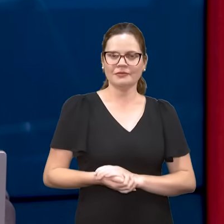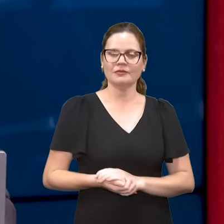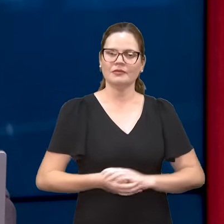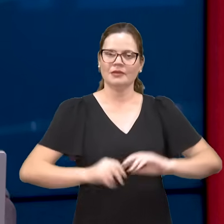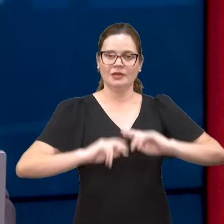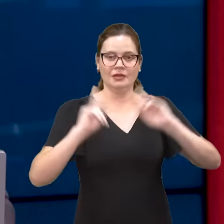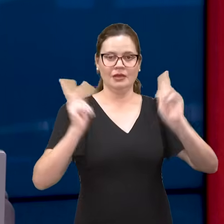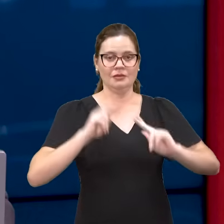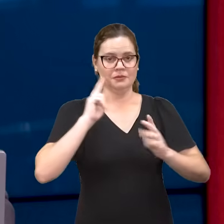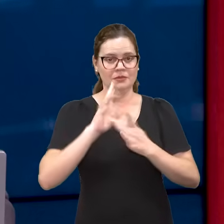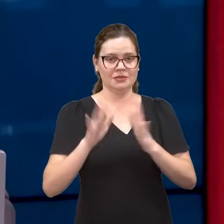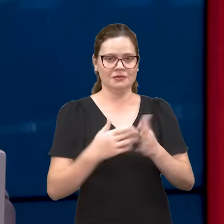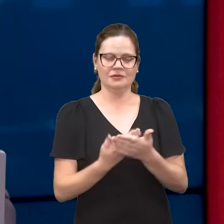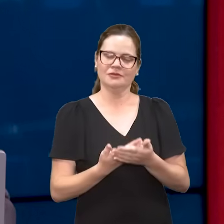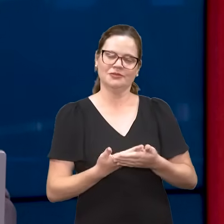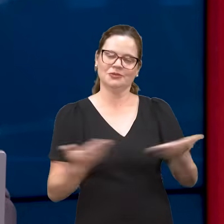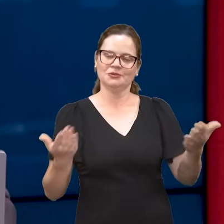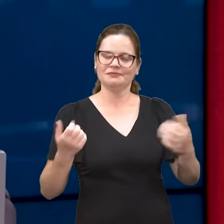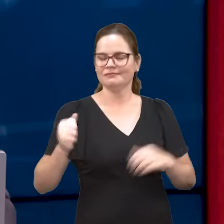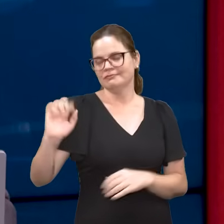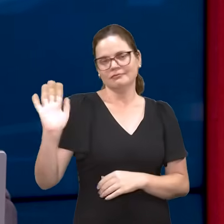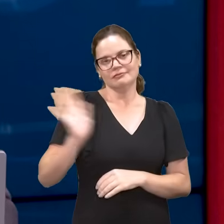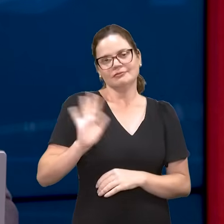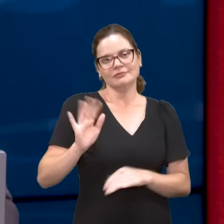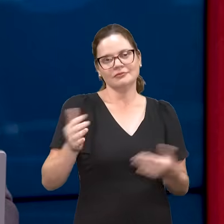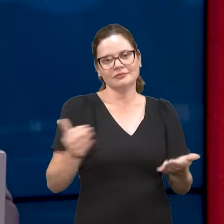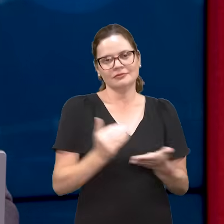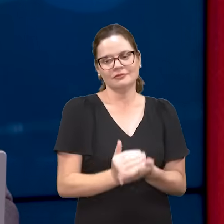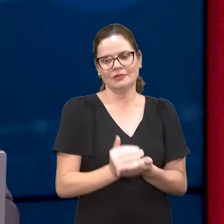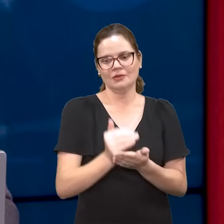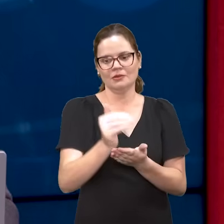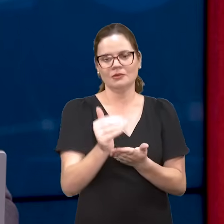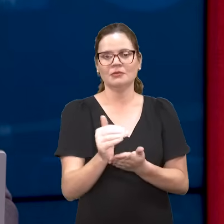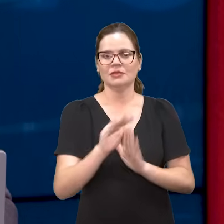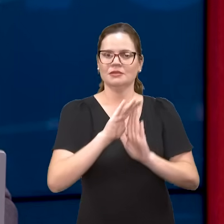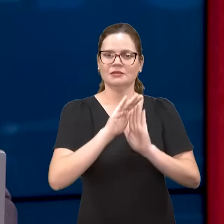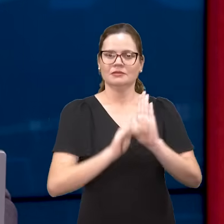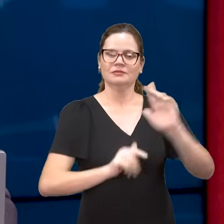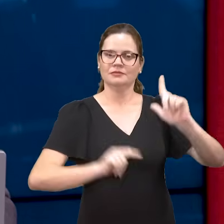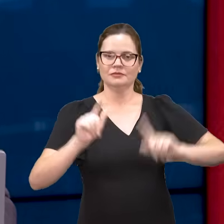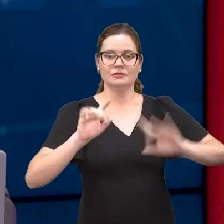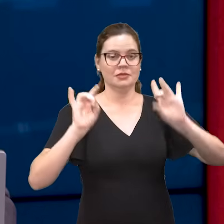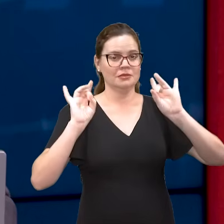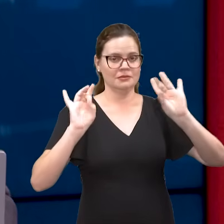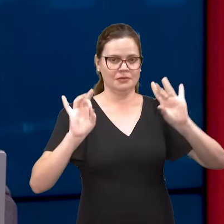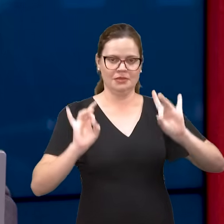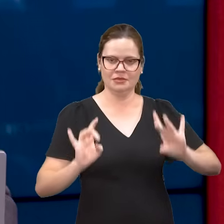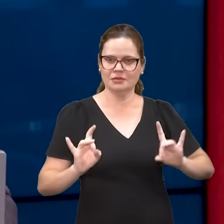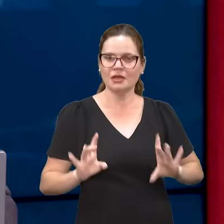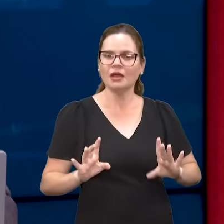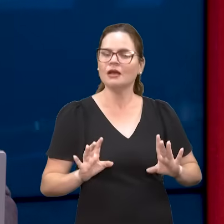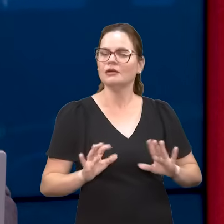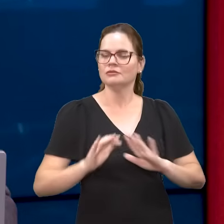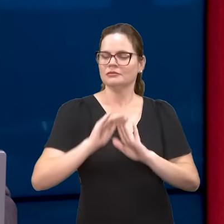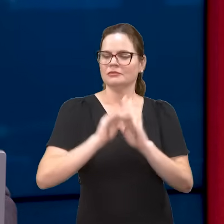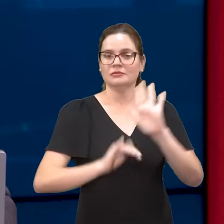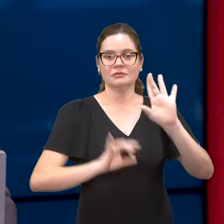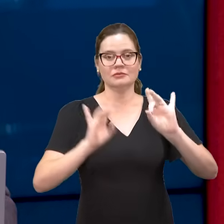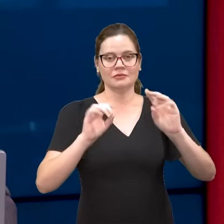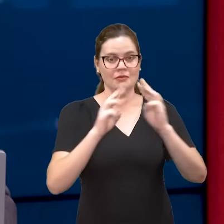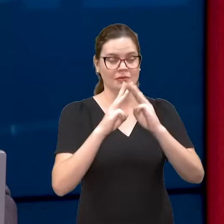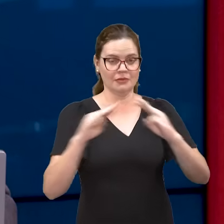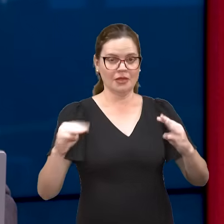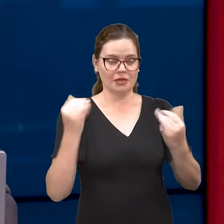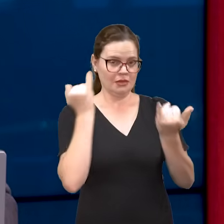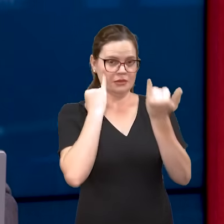A paz do Senhor Jesus. Olá! Estamos no ar agora com uma edição especial. Edição especial do programa